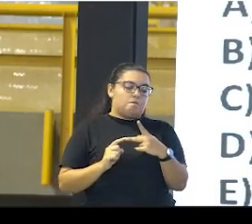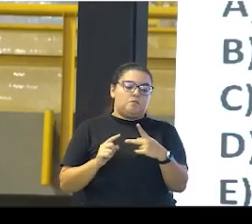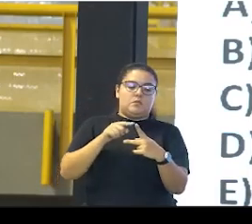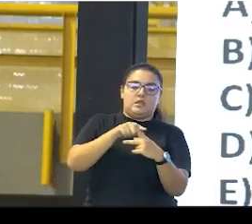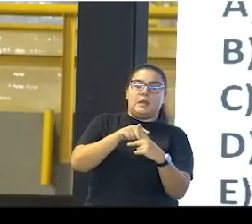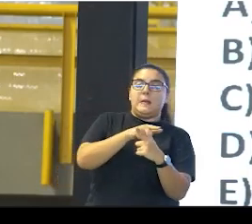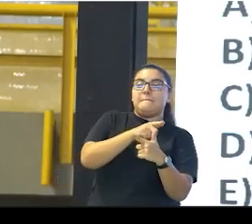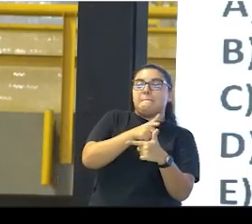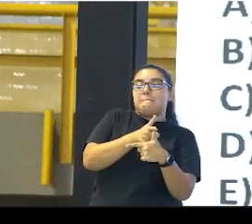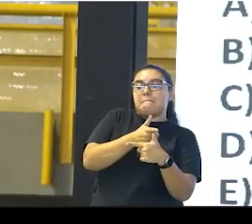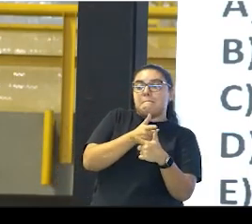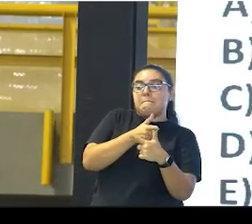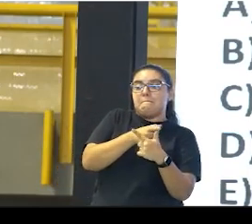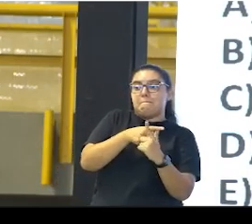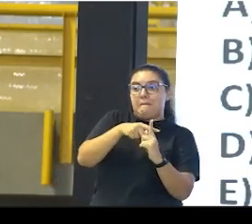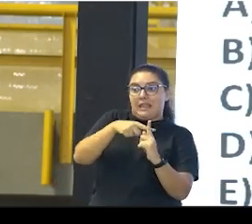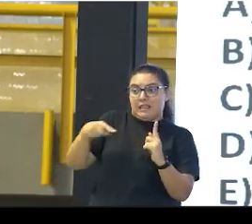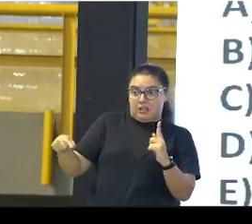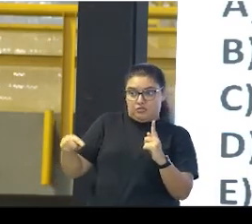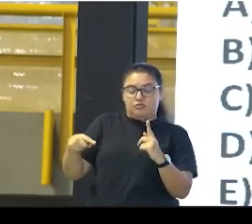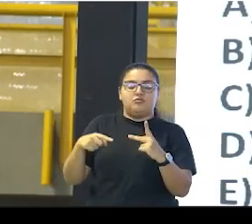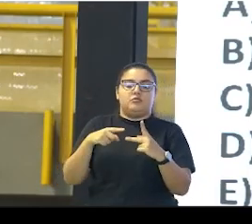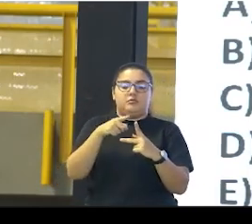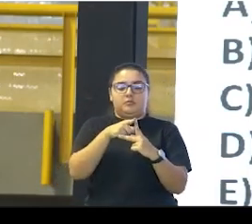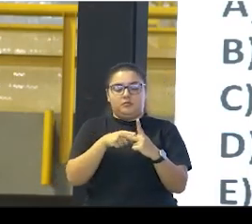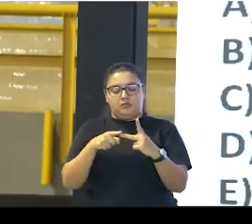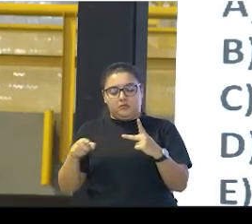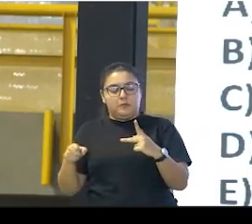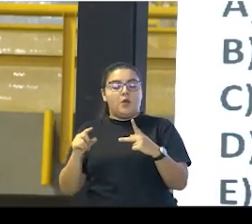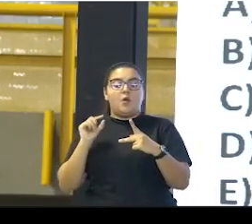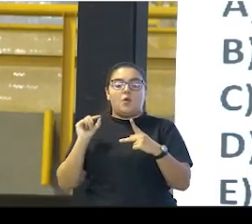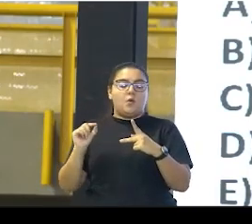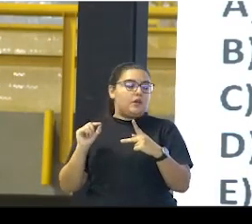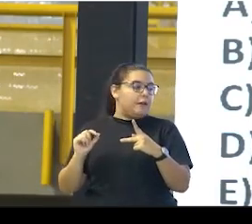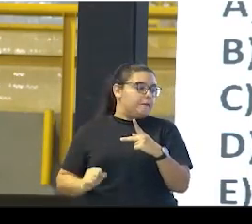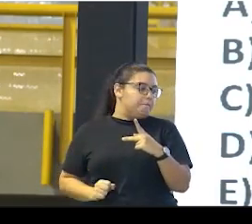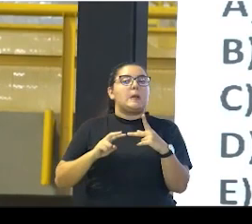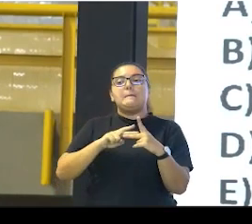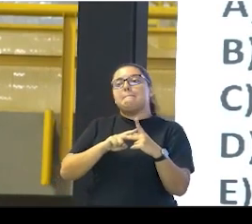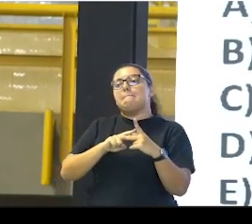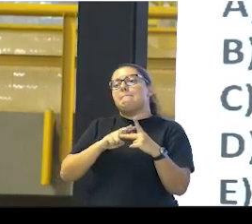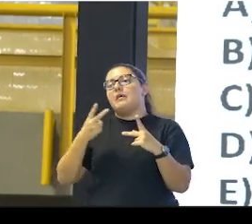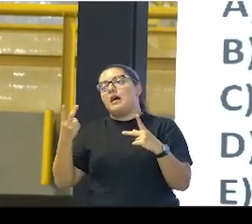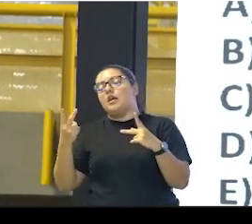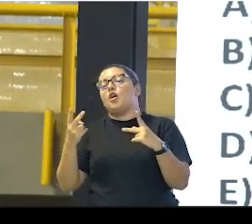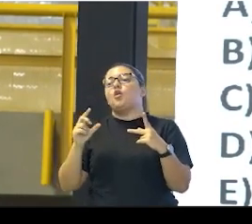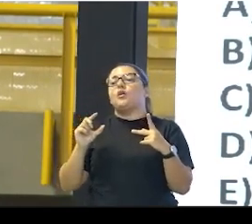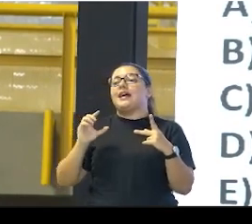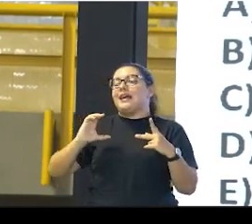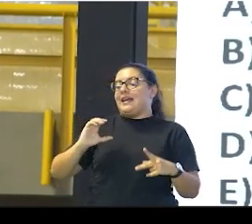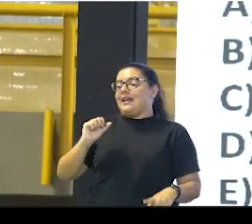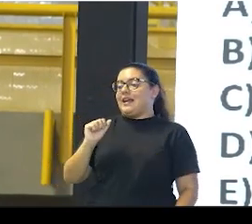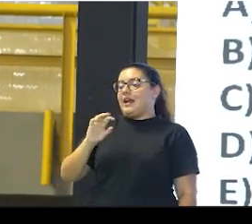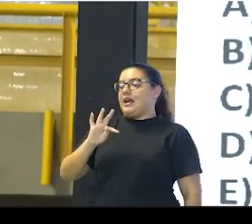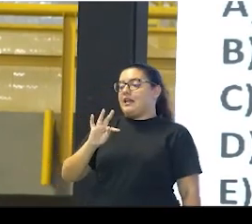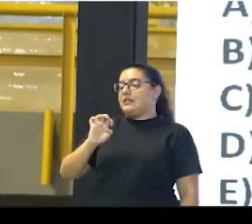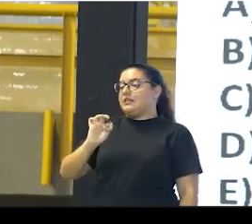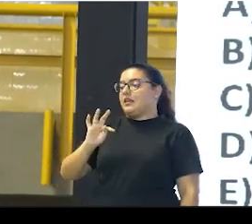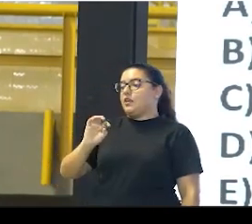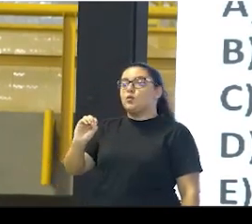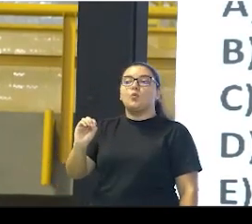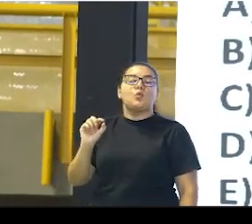graus, sempre o lado oposto ao ângulo de 30 graus é sempre a metade